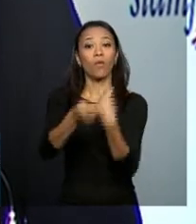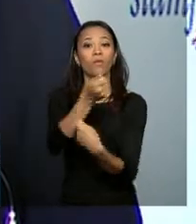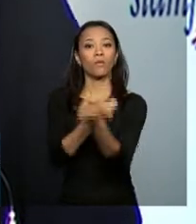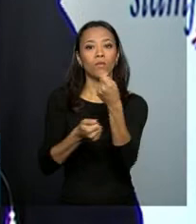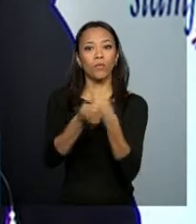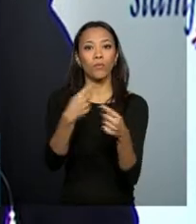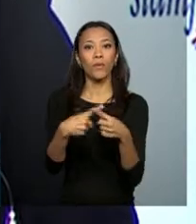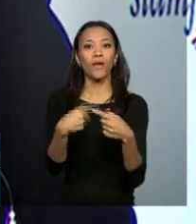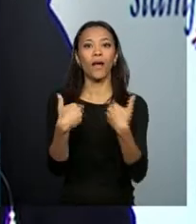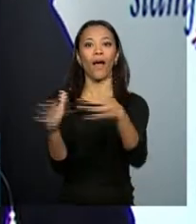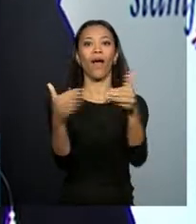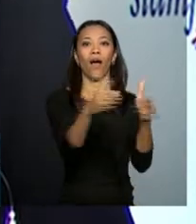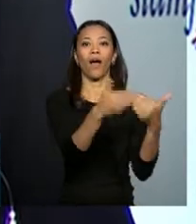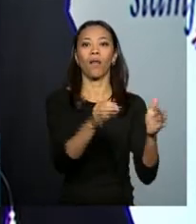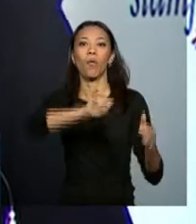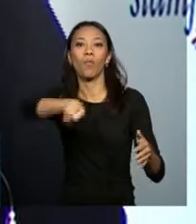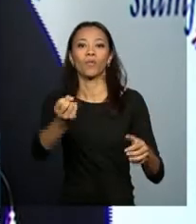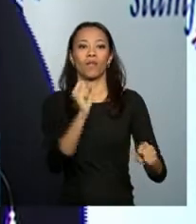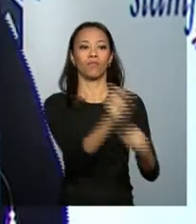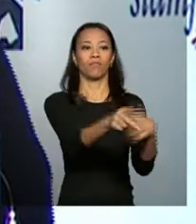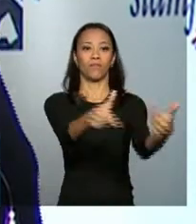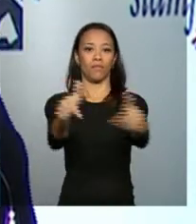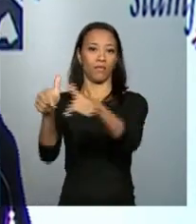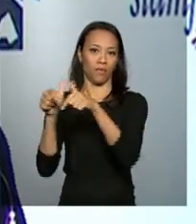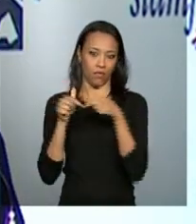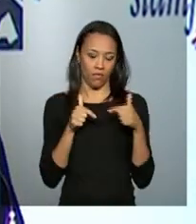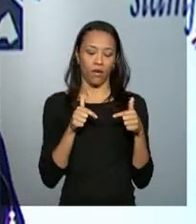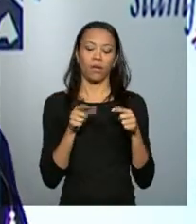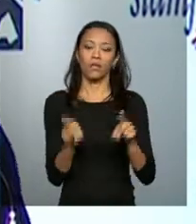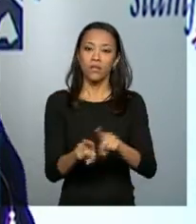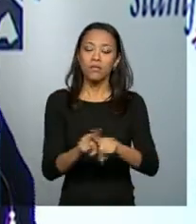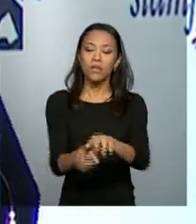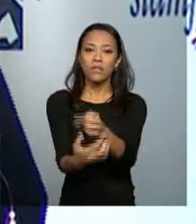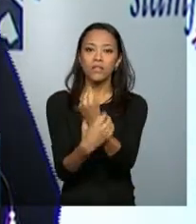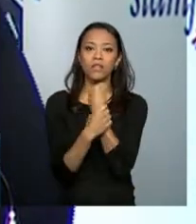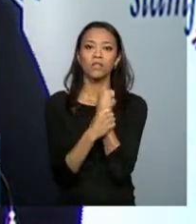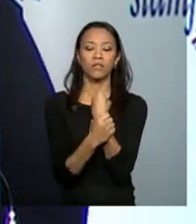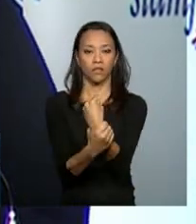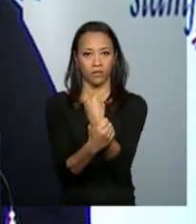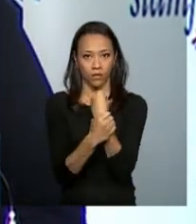também gera emprego, porque também assegura